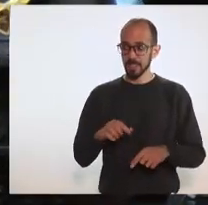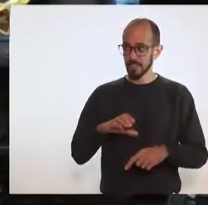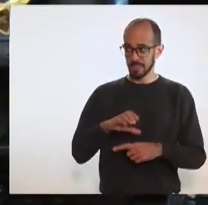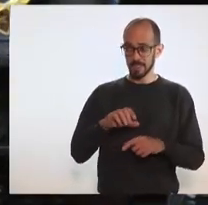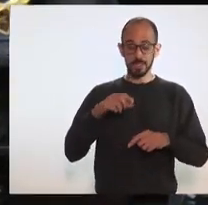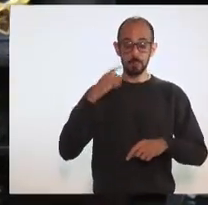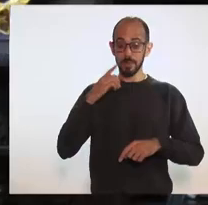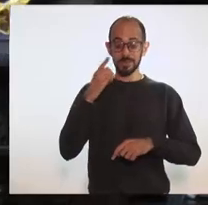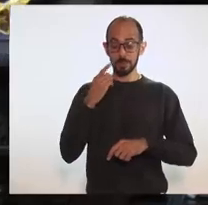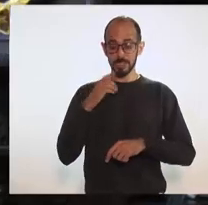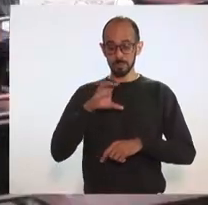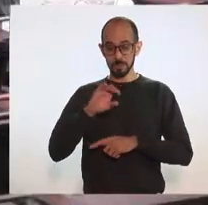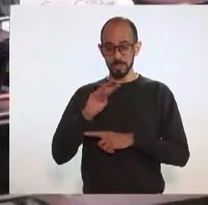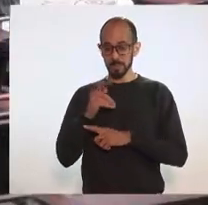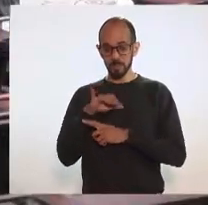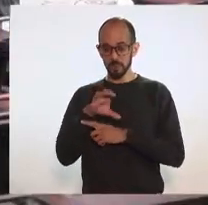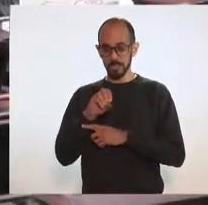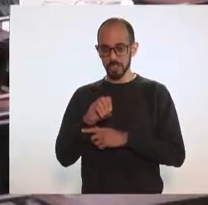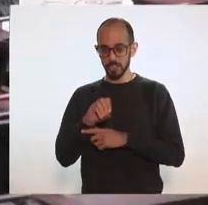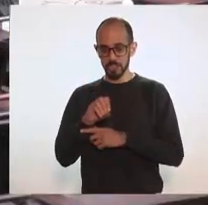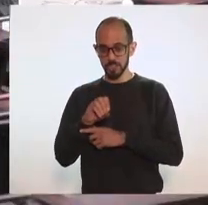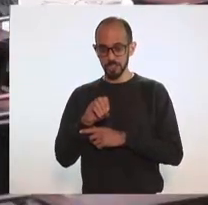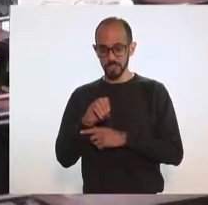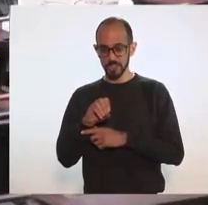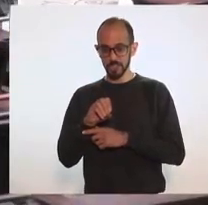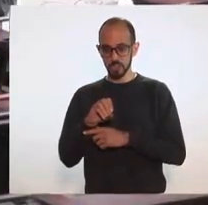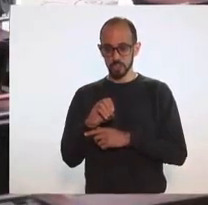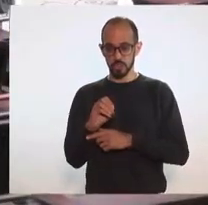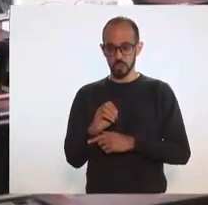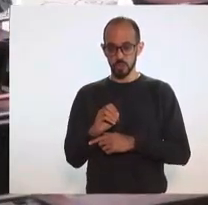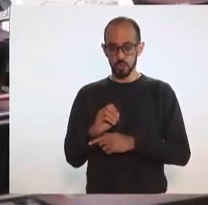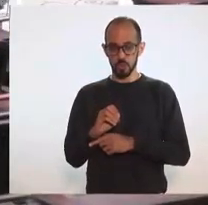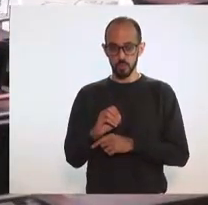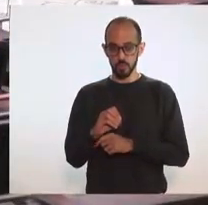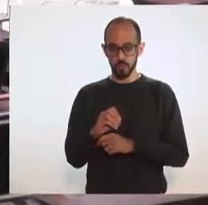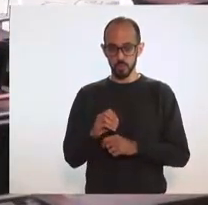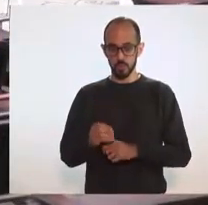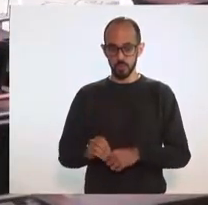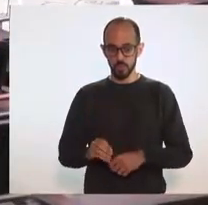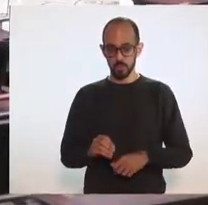Machado o deputado Chico Machado